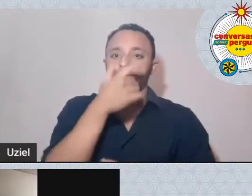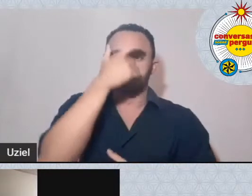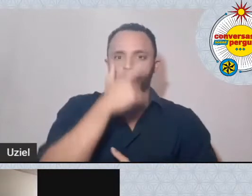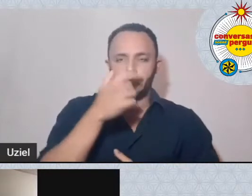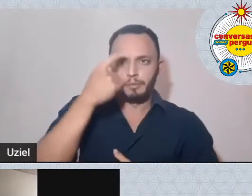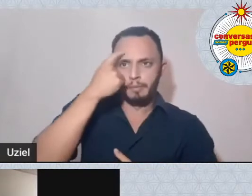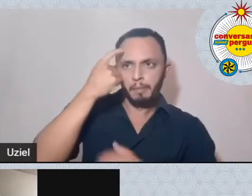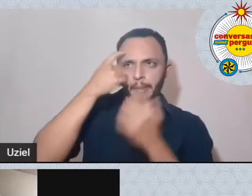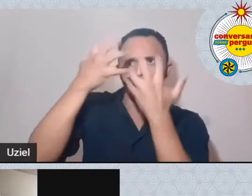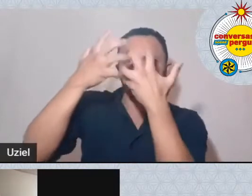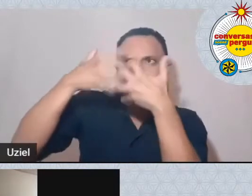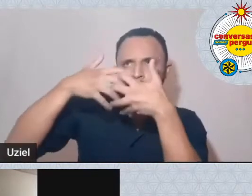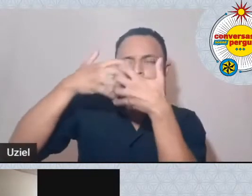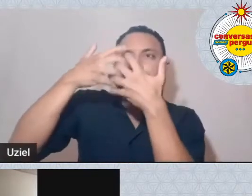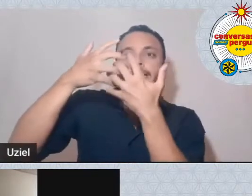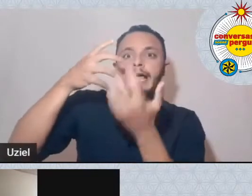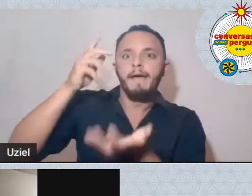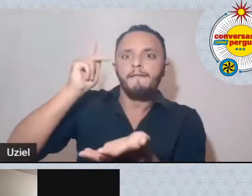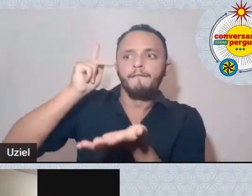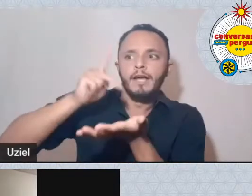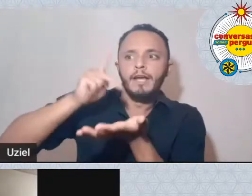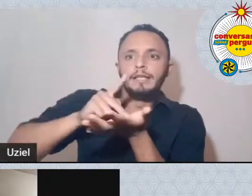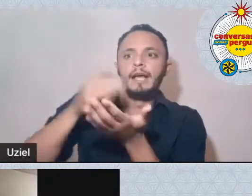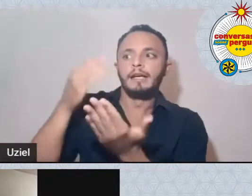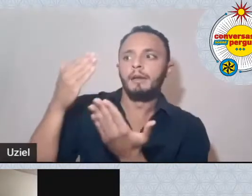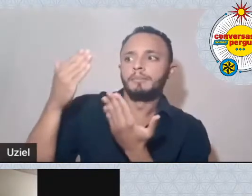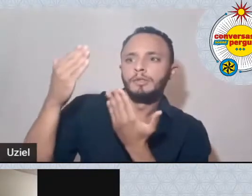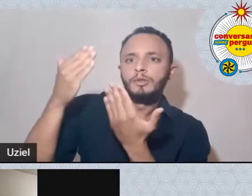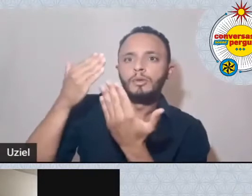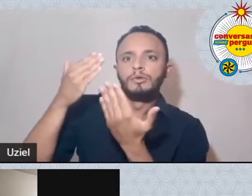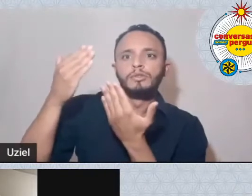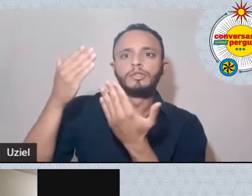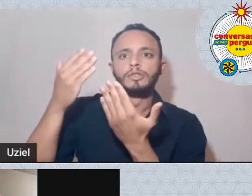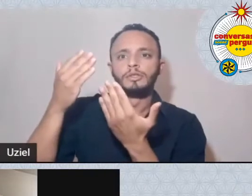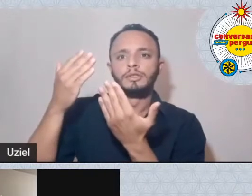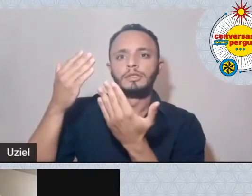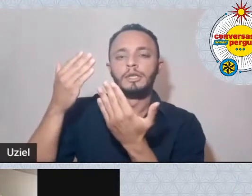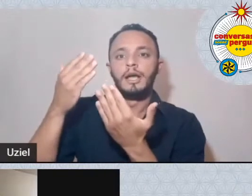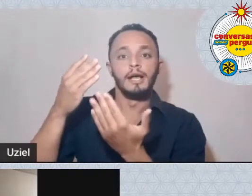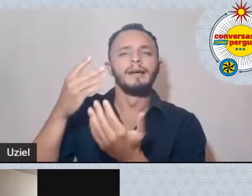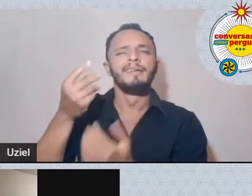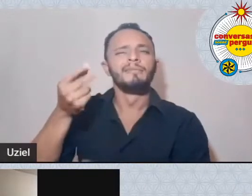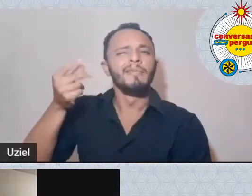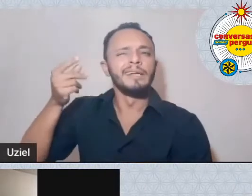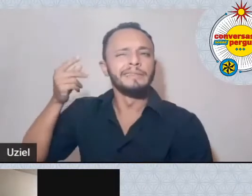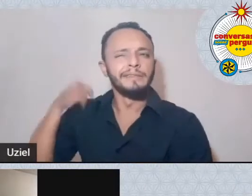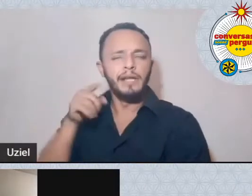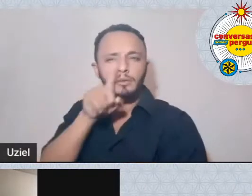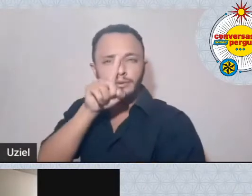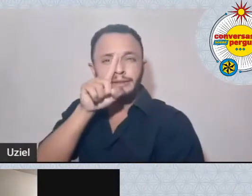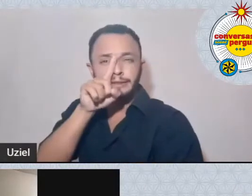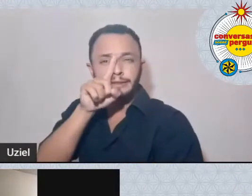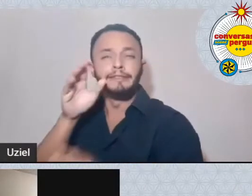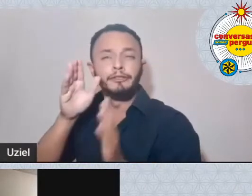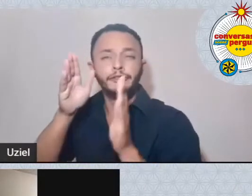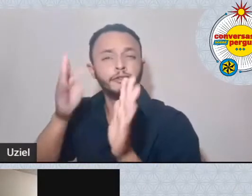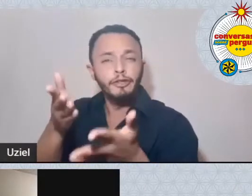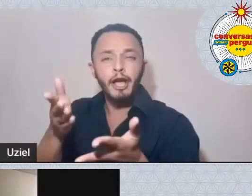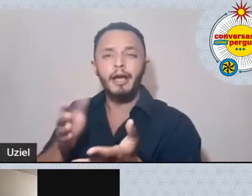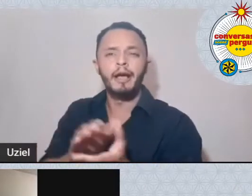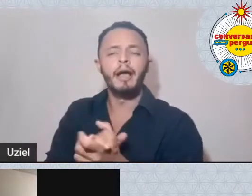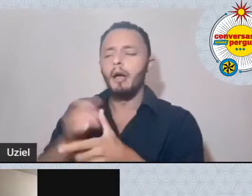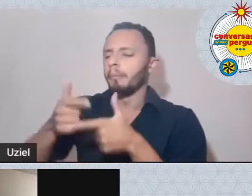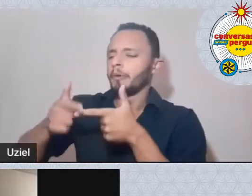racionalidade diagnóstica que estava já em crise antes aí da pandemia, que estava em crise